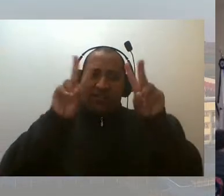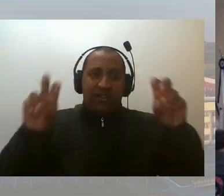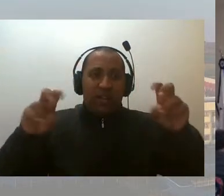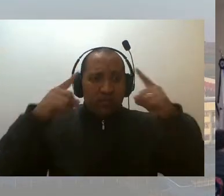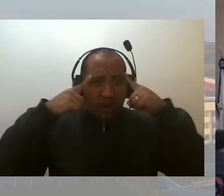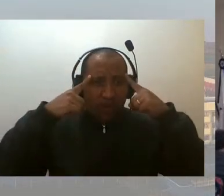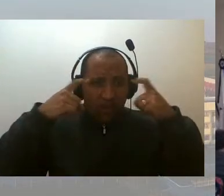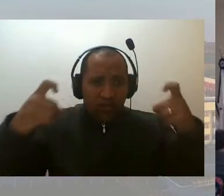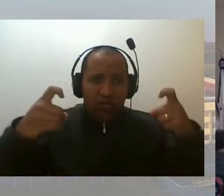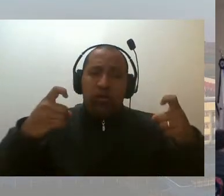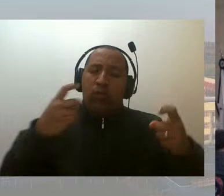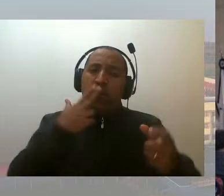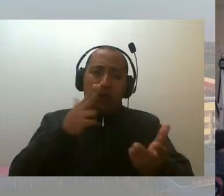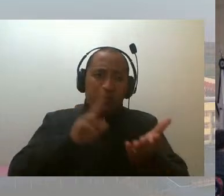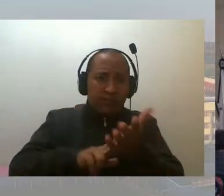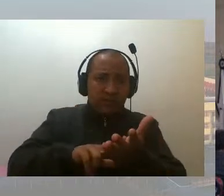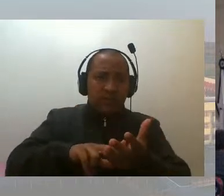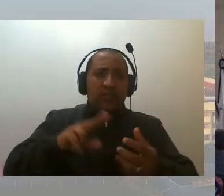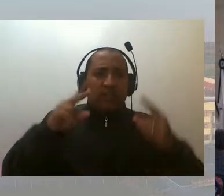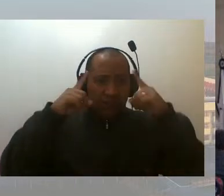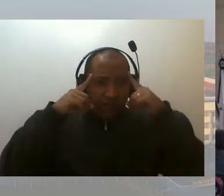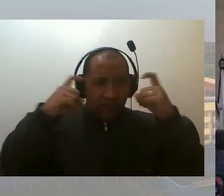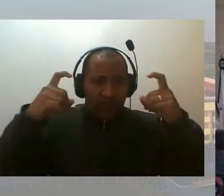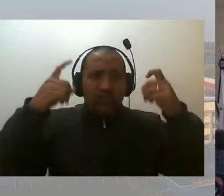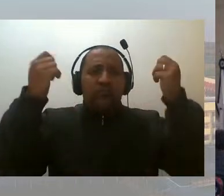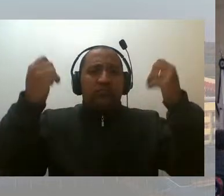a carta de Neabes falou em violência,